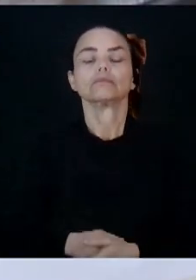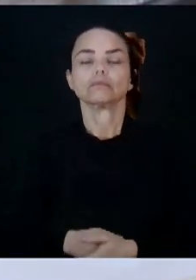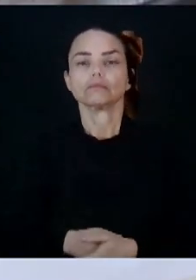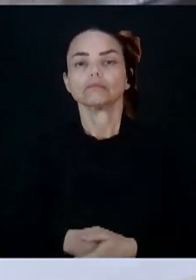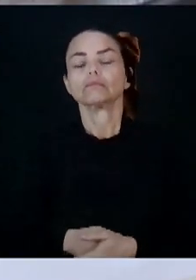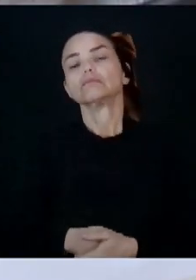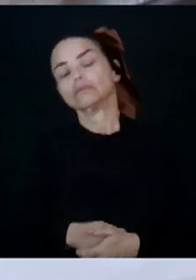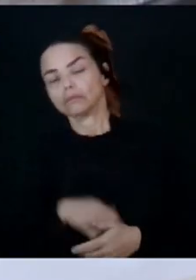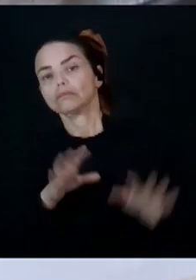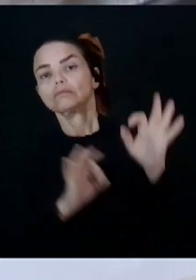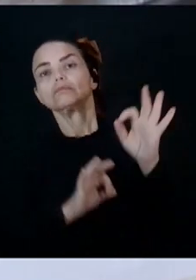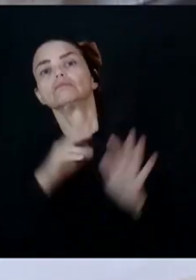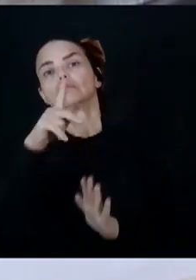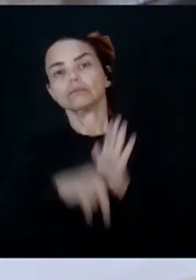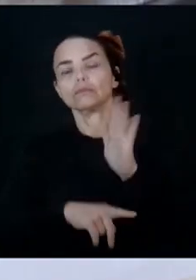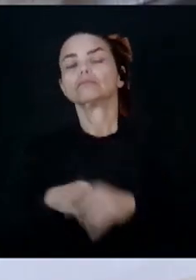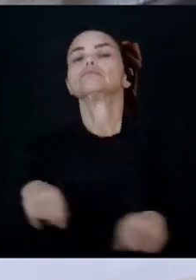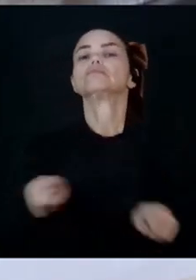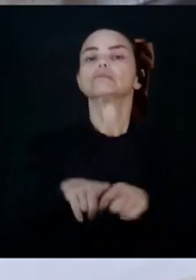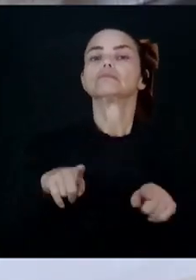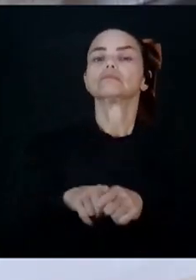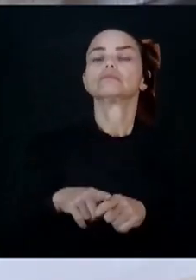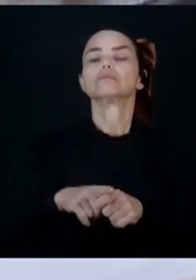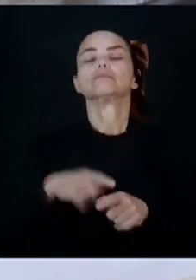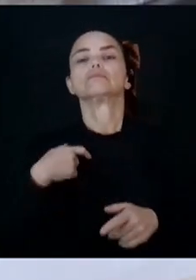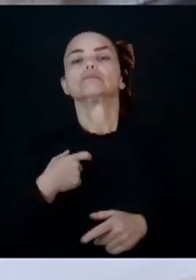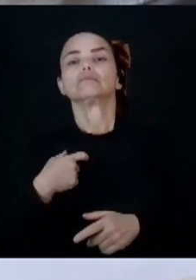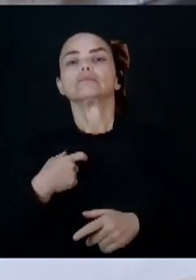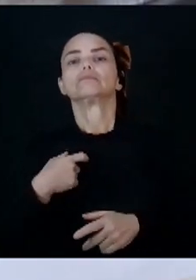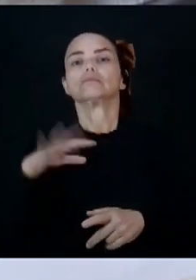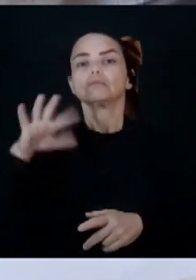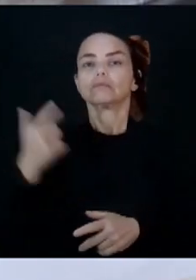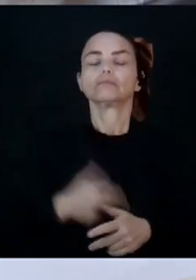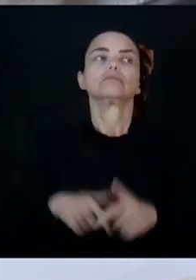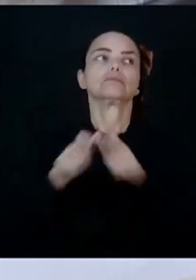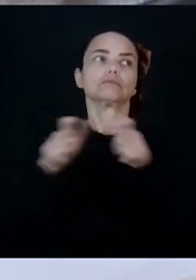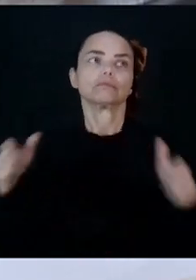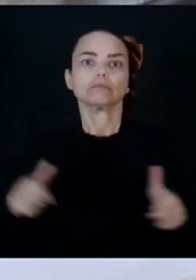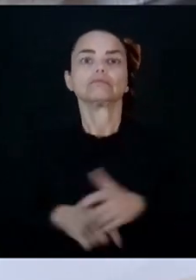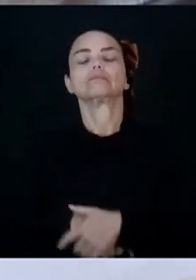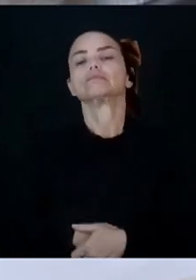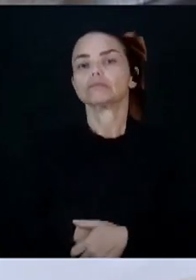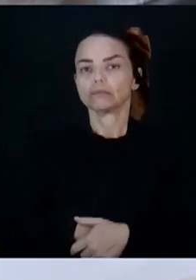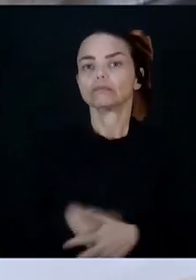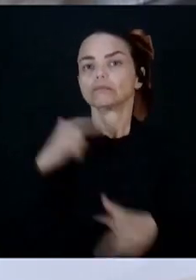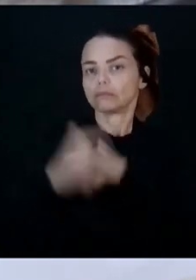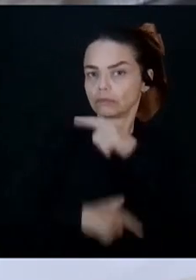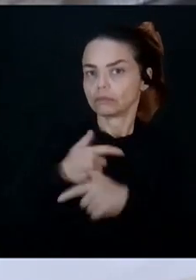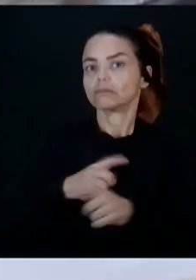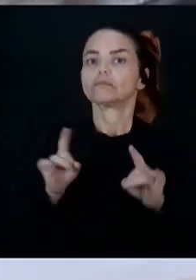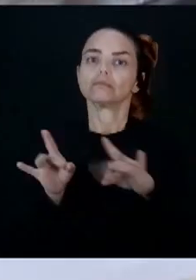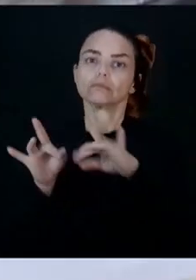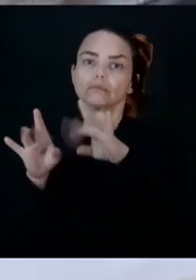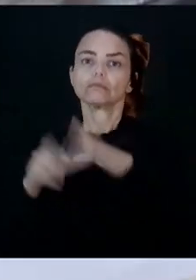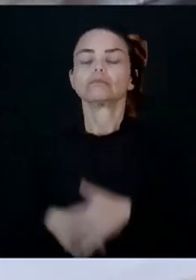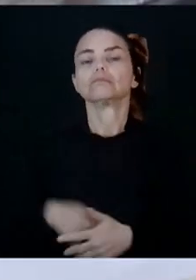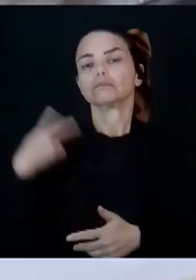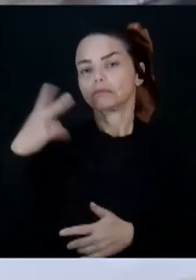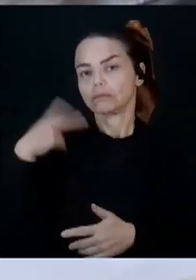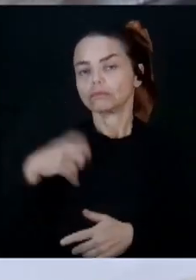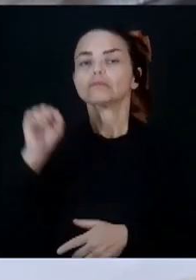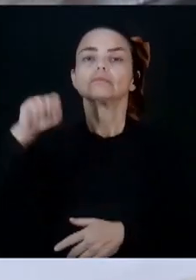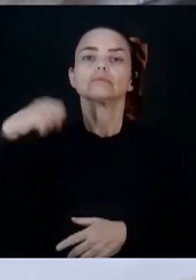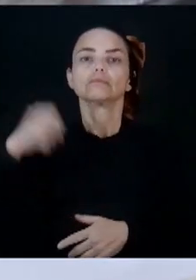projeto de lei foi, inclusive, submetido, não é, o resultado de amplo trabalho técnico, né, vereadora? Sim, sim. Foi